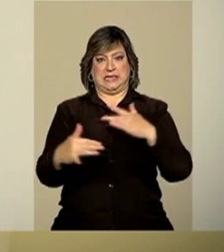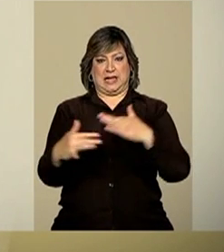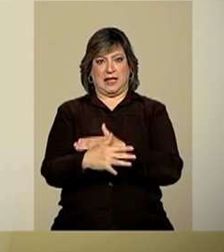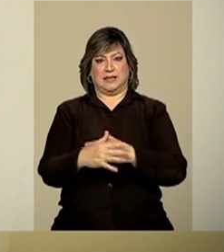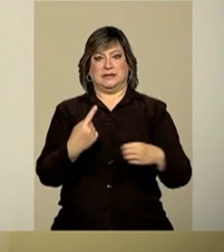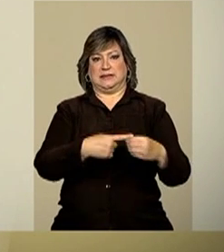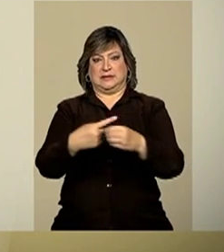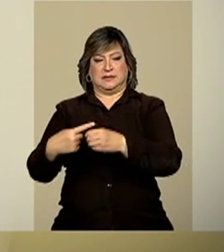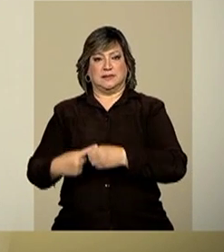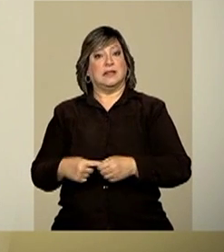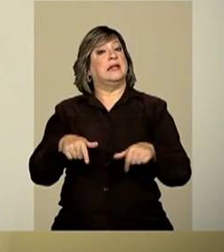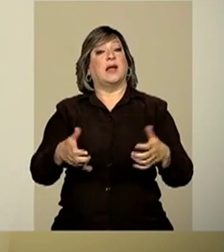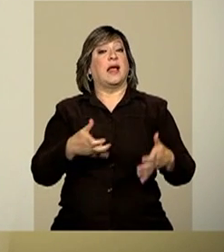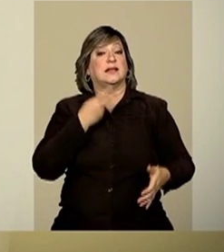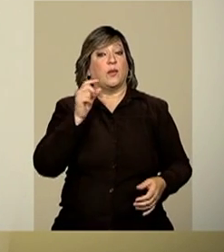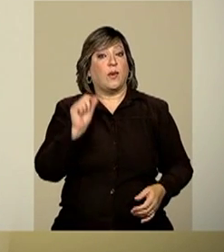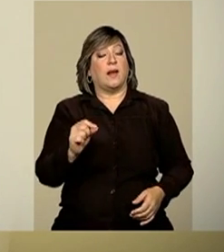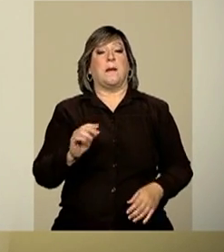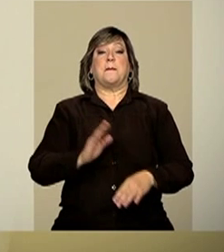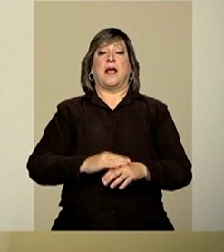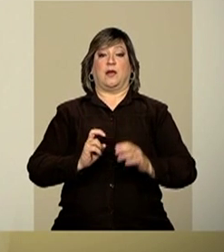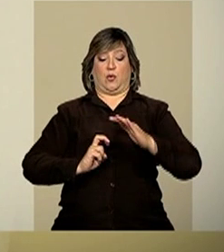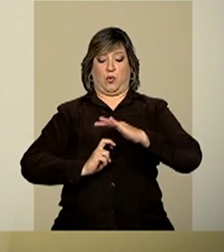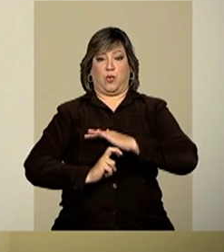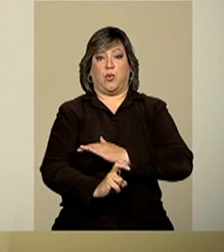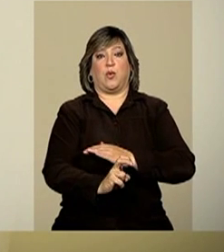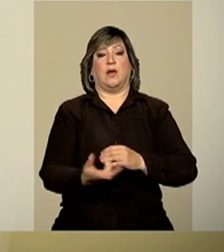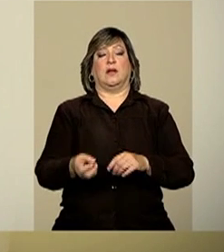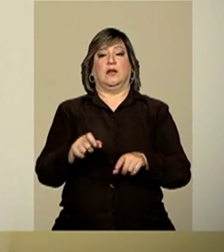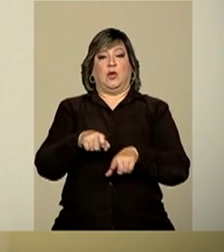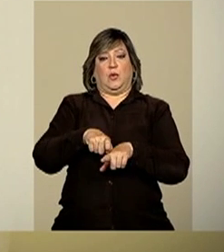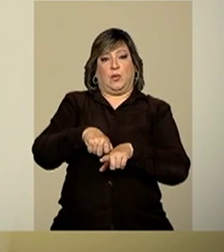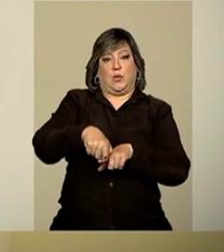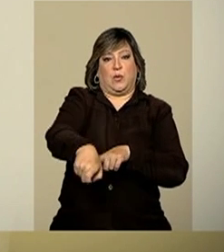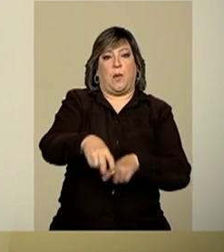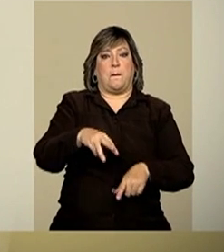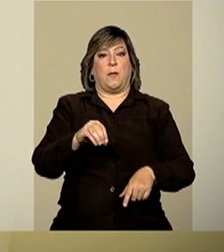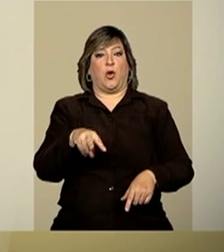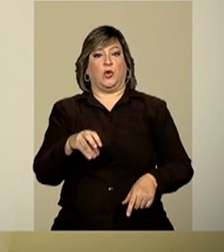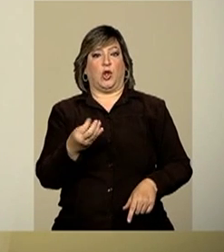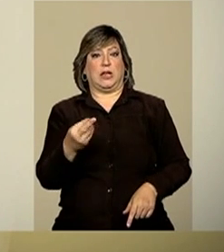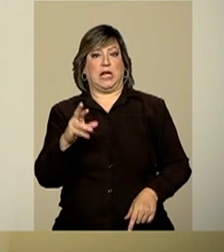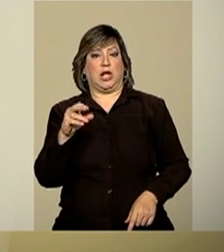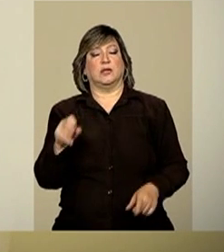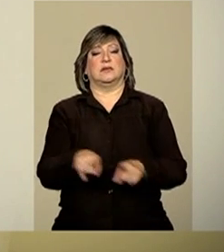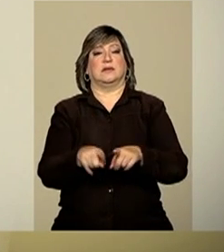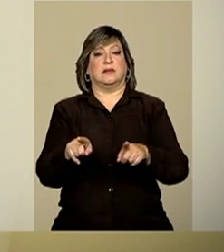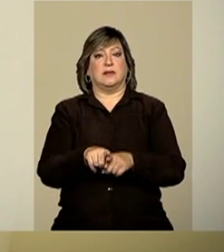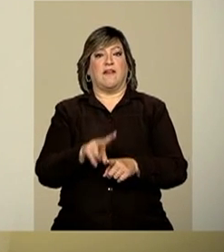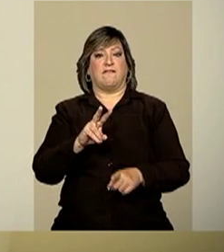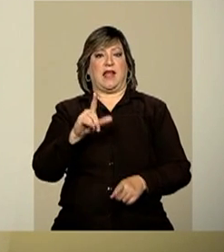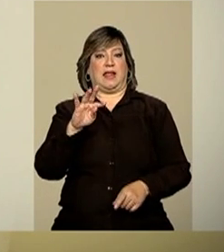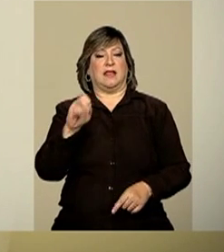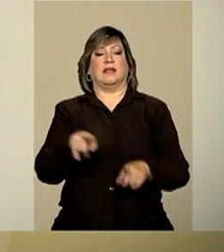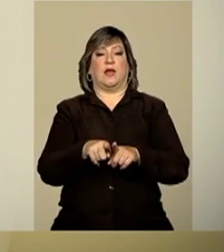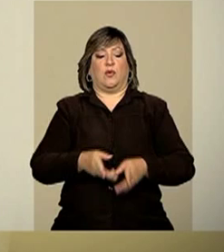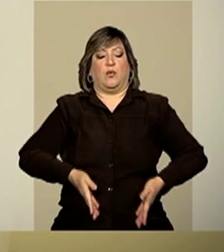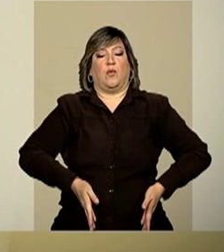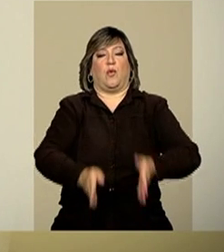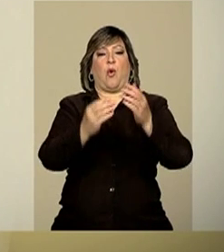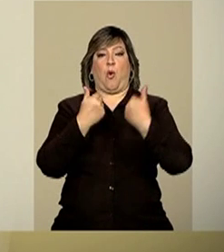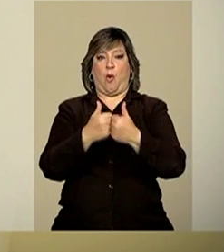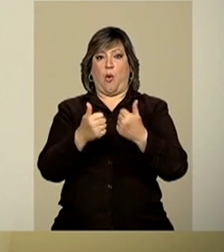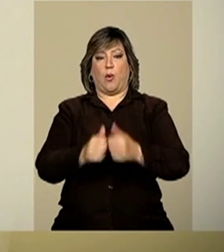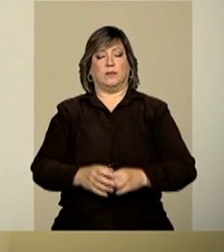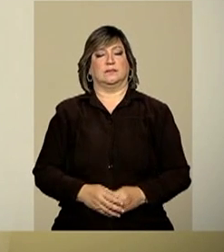Isso significa mais metrôs, monotrilhos, corredores de ônibus e VLTs. A presidenta Dilma